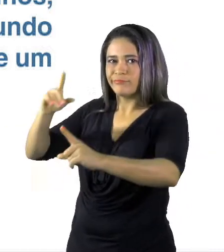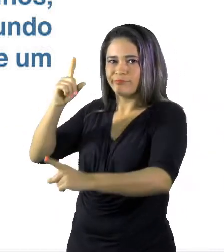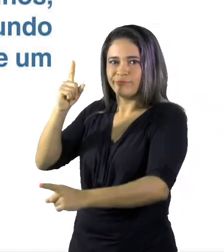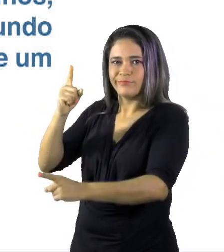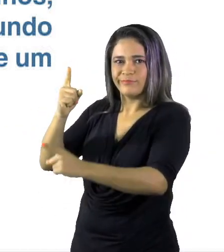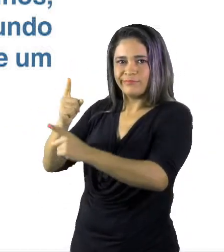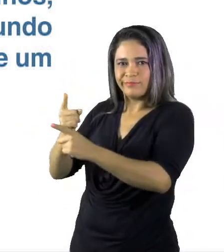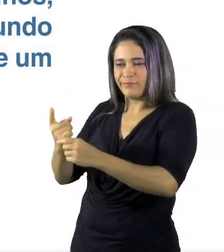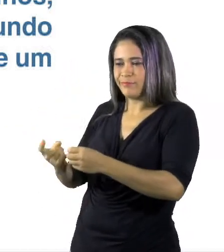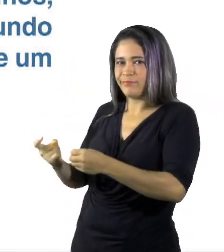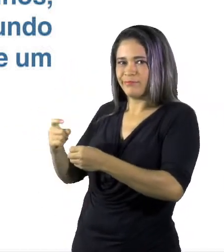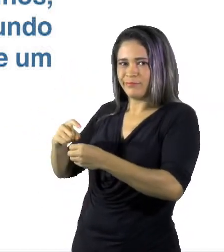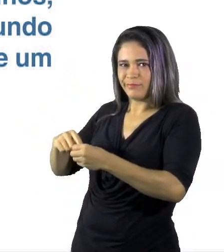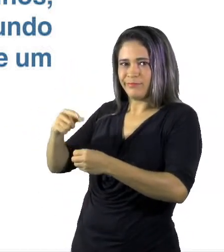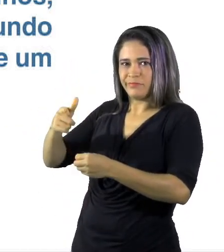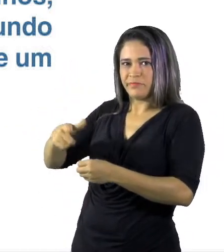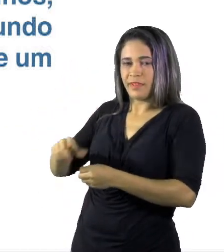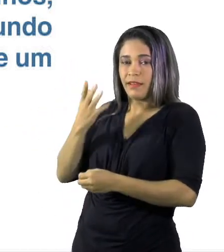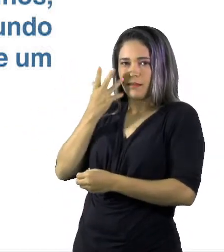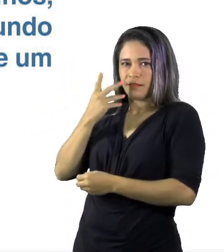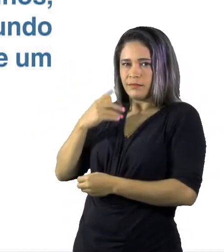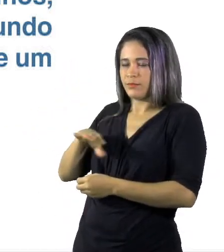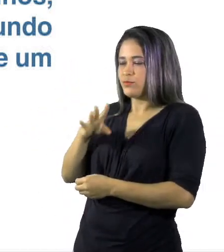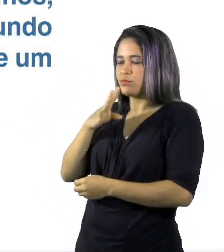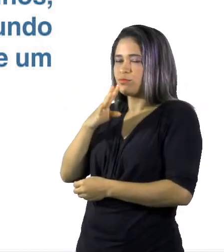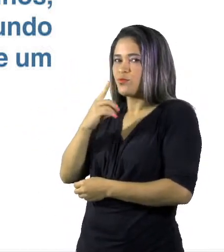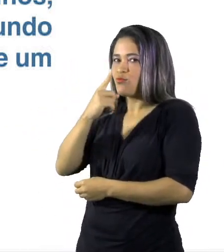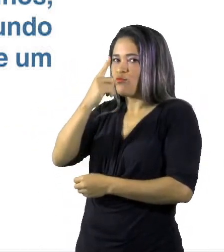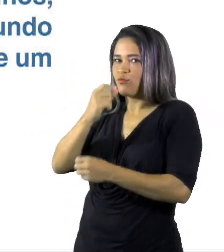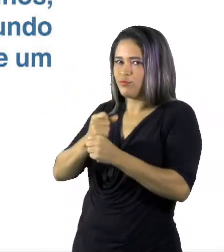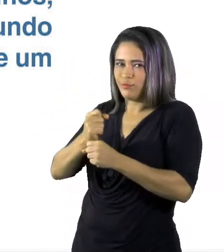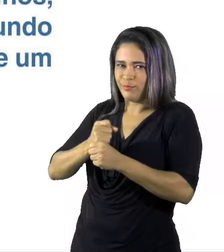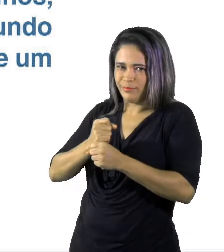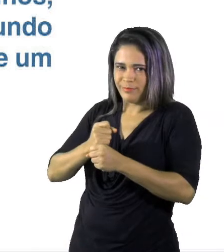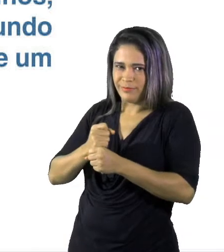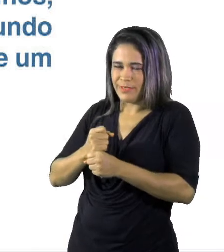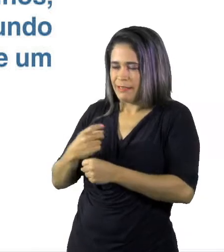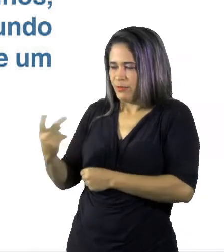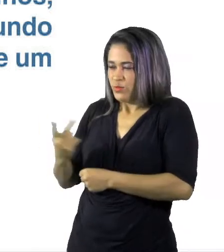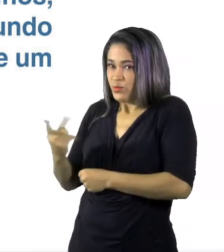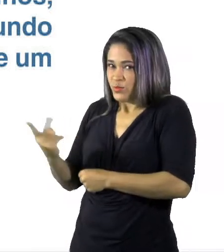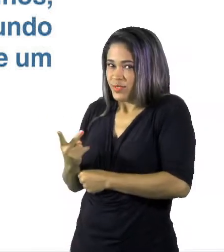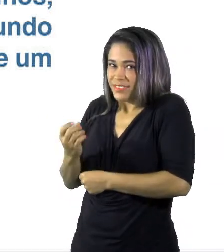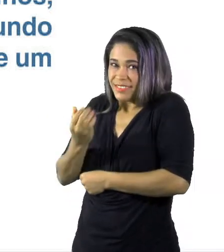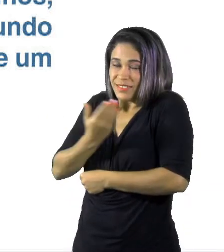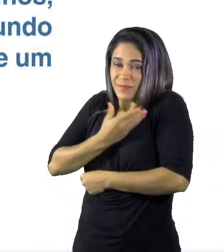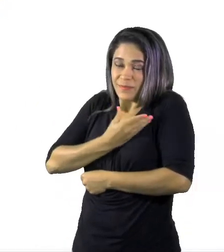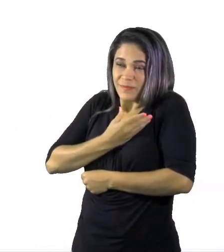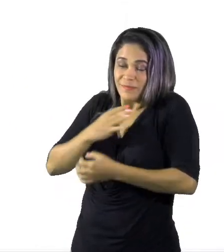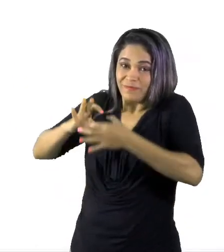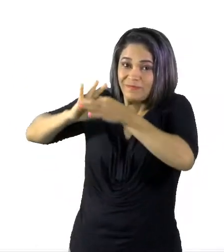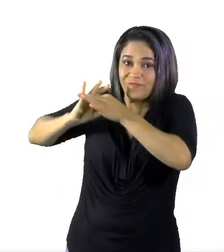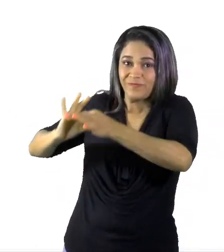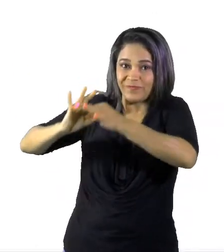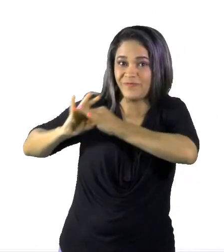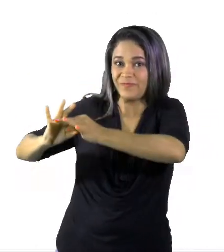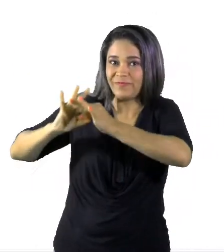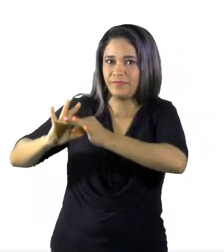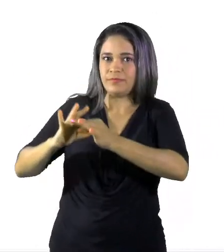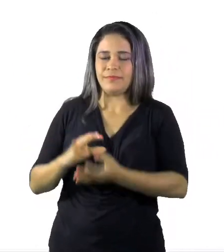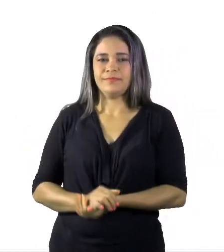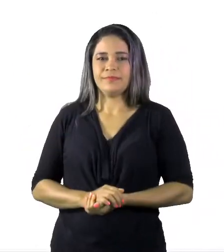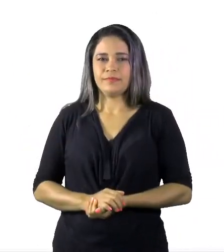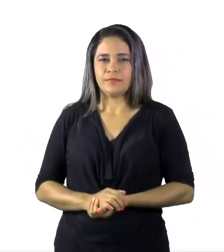as crianças se conhecem há cerca de 1 ano e se tornaram amigos inseparáveis. Eles vão à aula